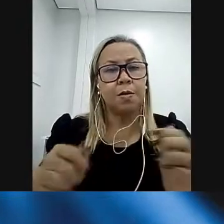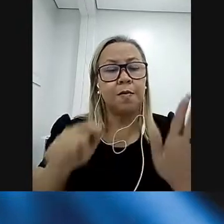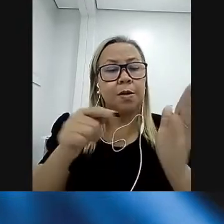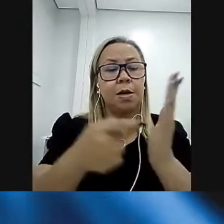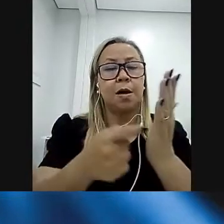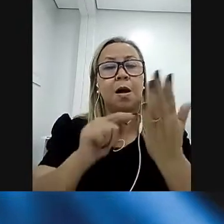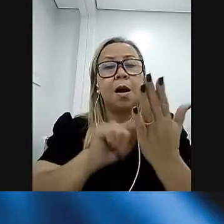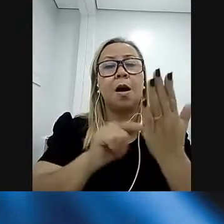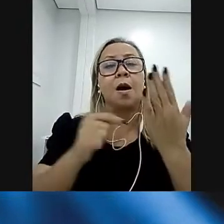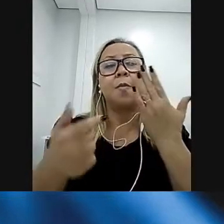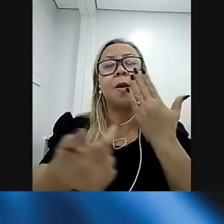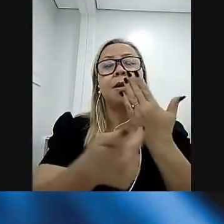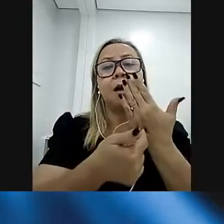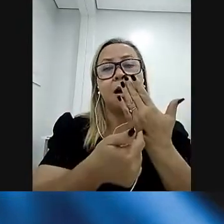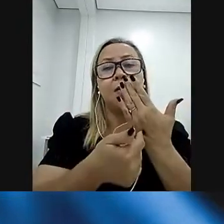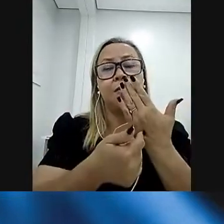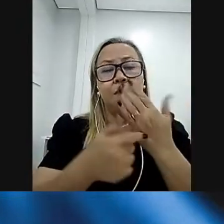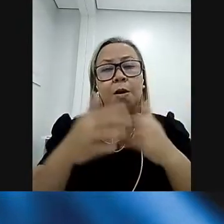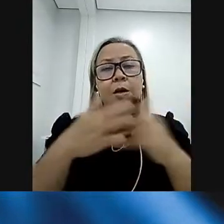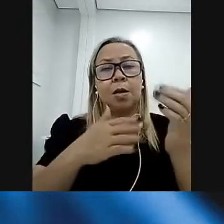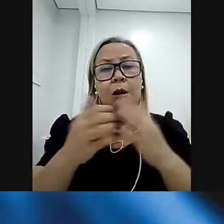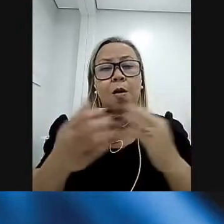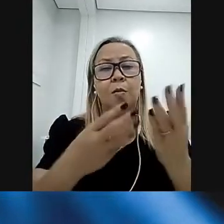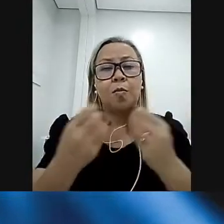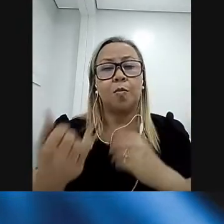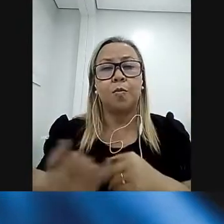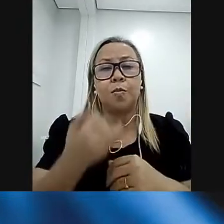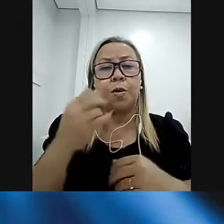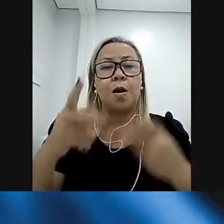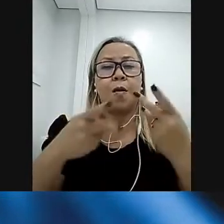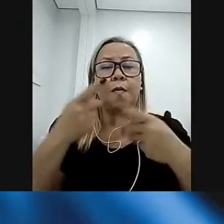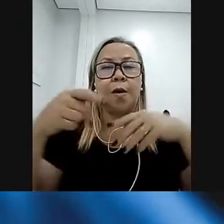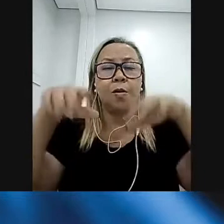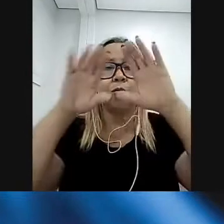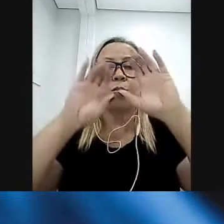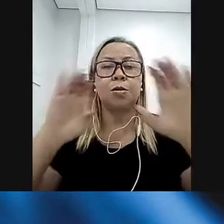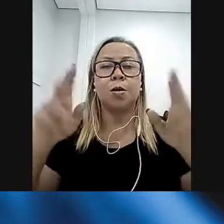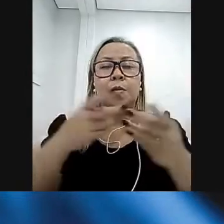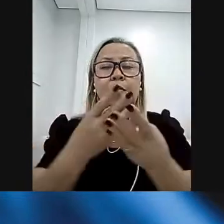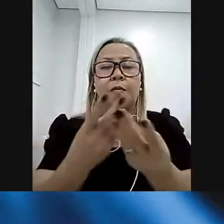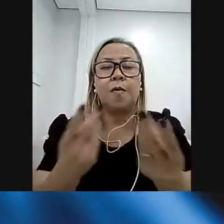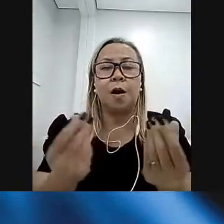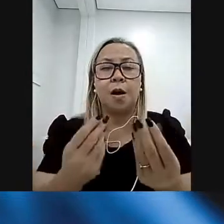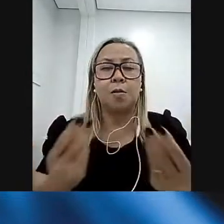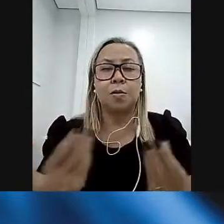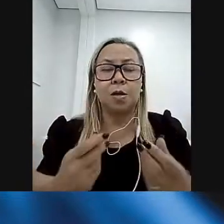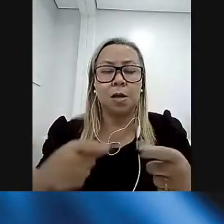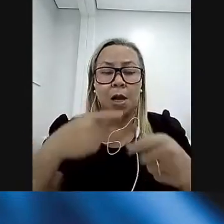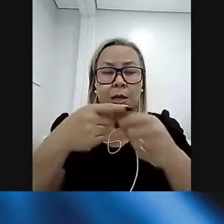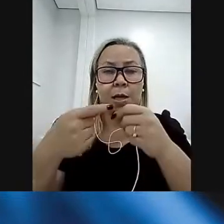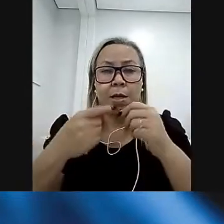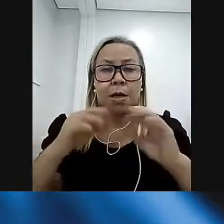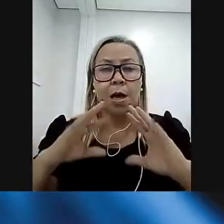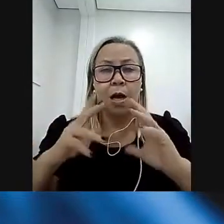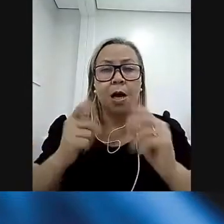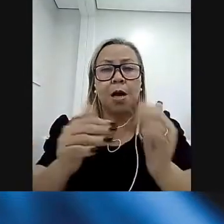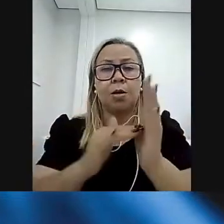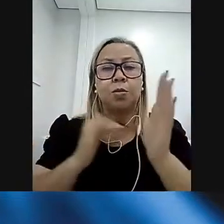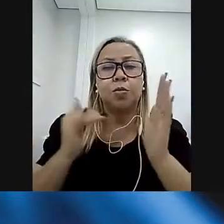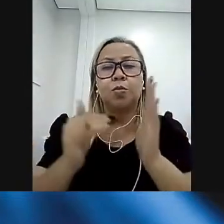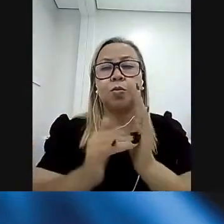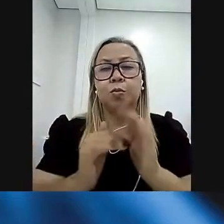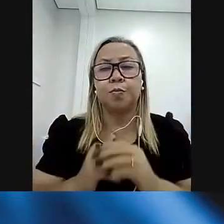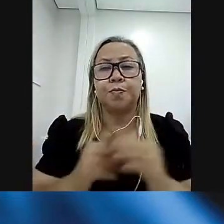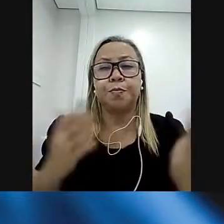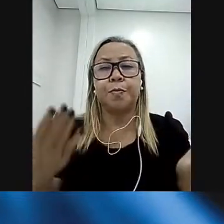né? É muito importante que ela fala do céu, ela fala dos detalhes da cidade e do todo, né? Agora a gente vai